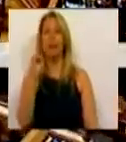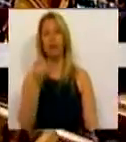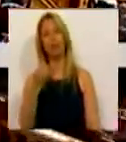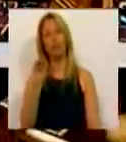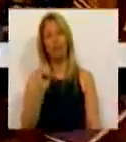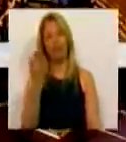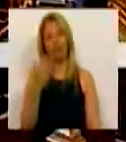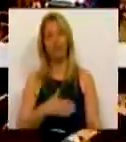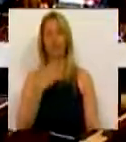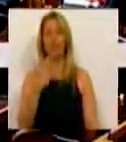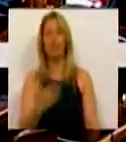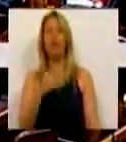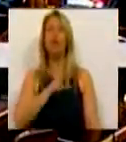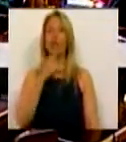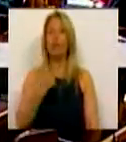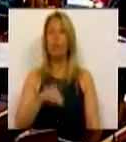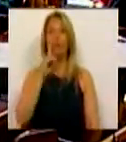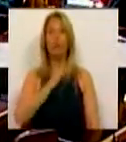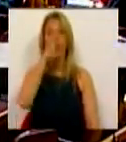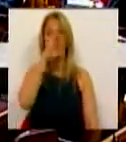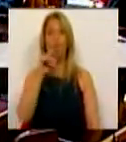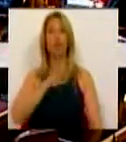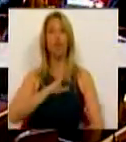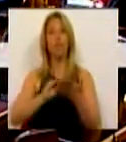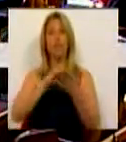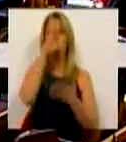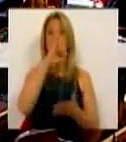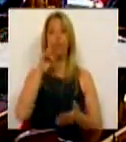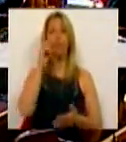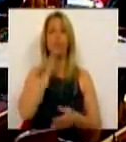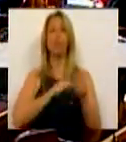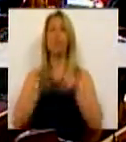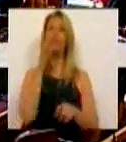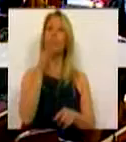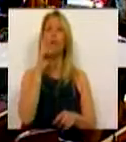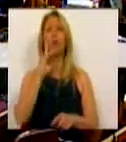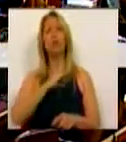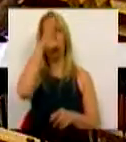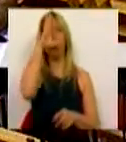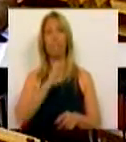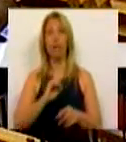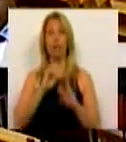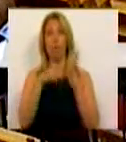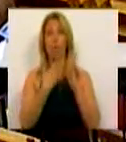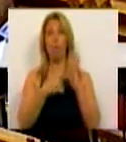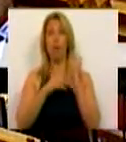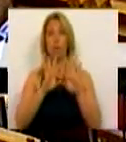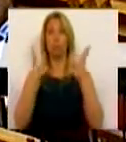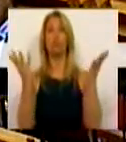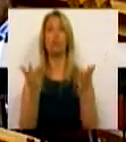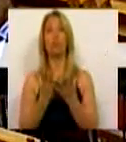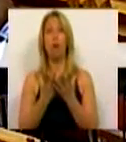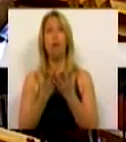Senhor Presidente, Senhora Ministra, Senhor Secretário de Estado, Senhoras e Senhores Deputados. Senhora Ministra, num quadro geral de descida